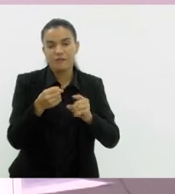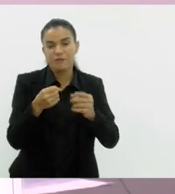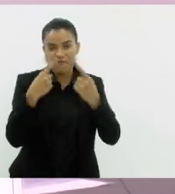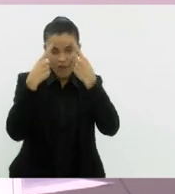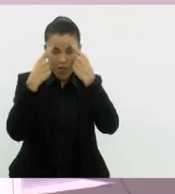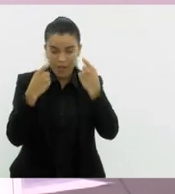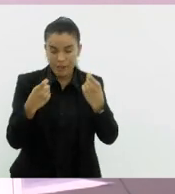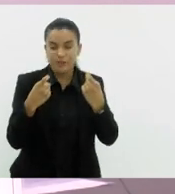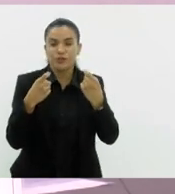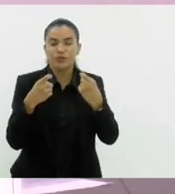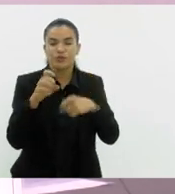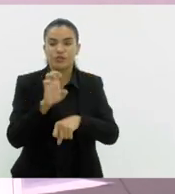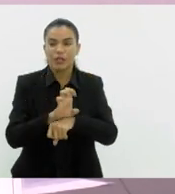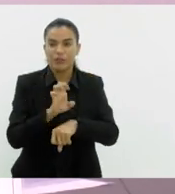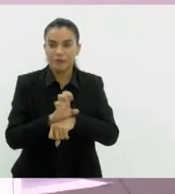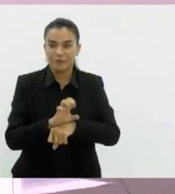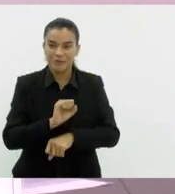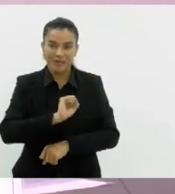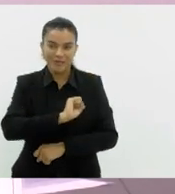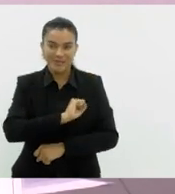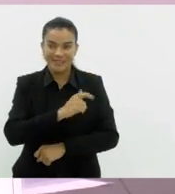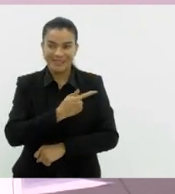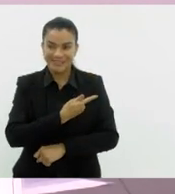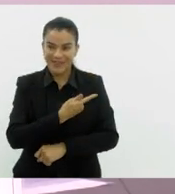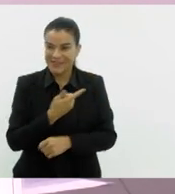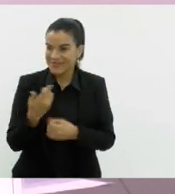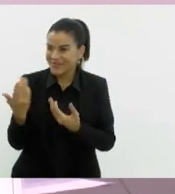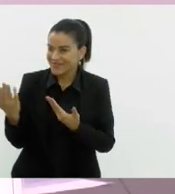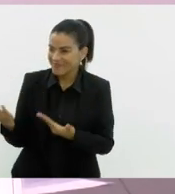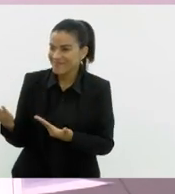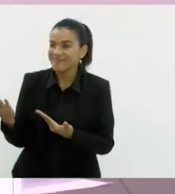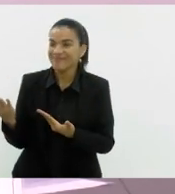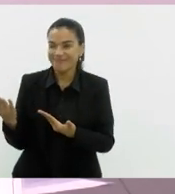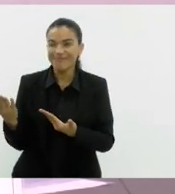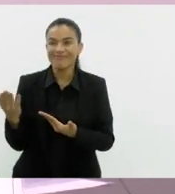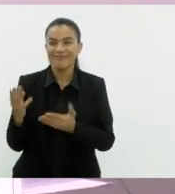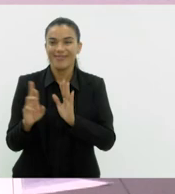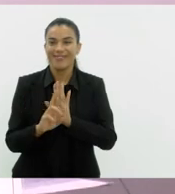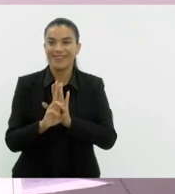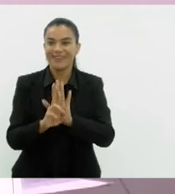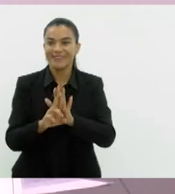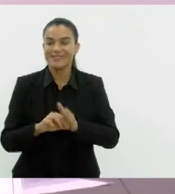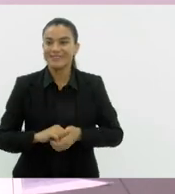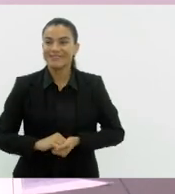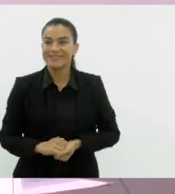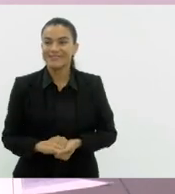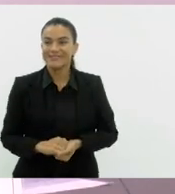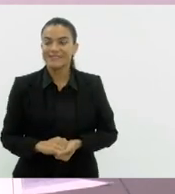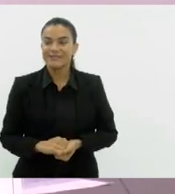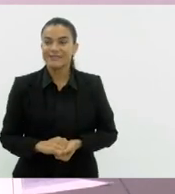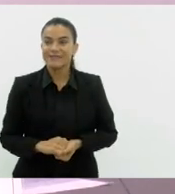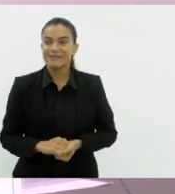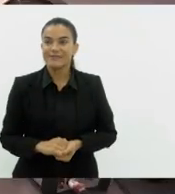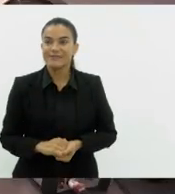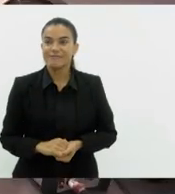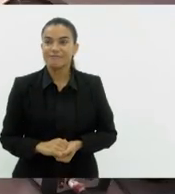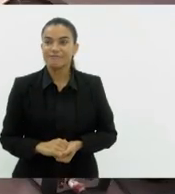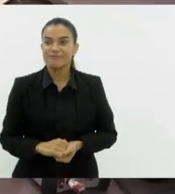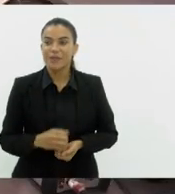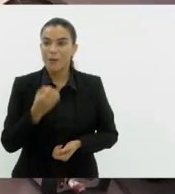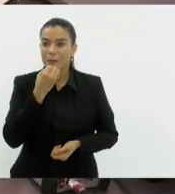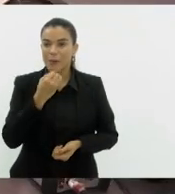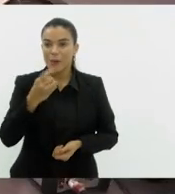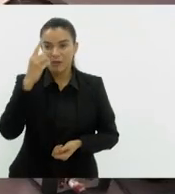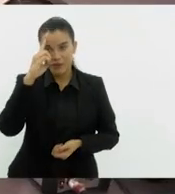de São Gonçalo. Falando em São Gonçalo, tem aí uma representante para falar conosco. Muito obrigada. Bom